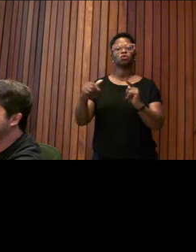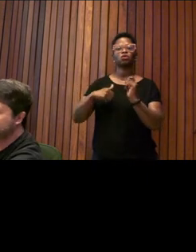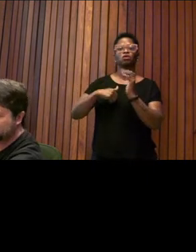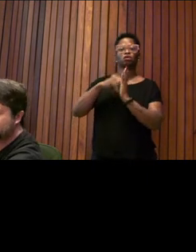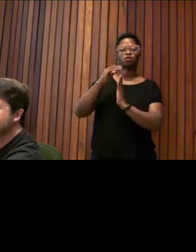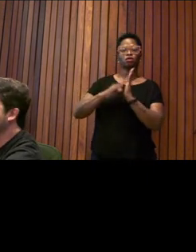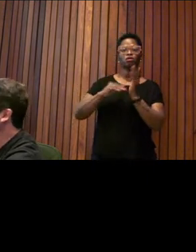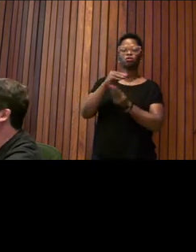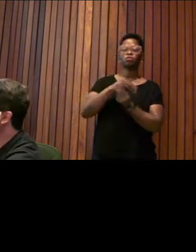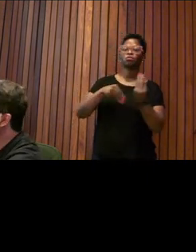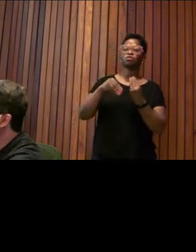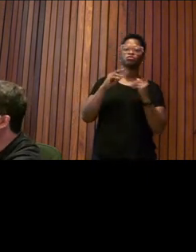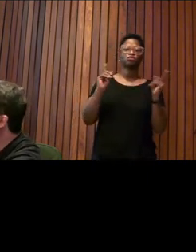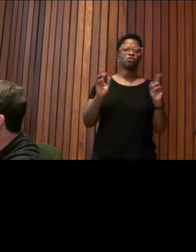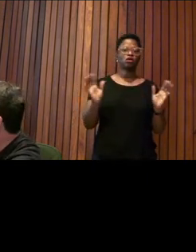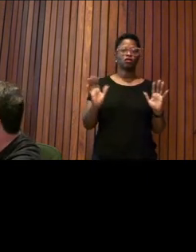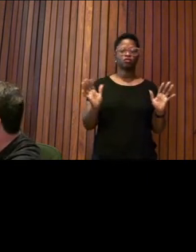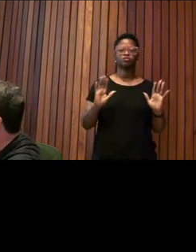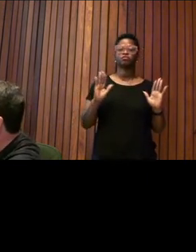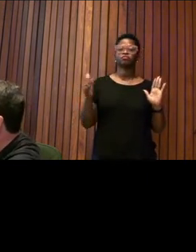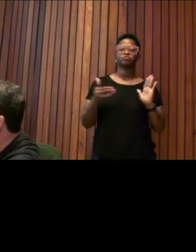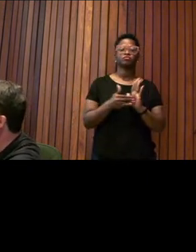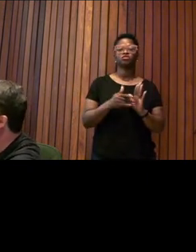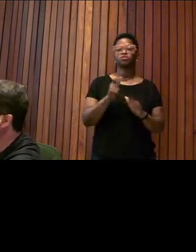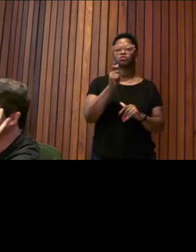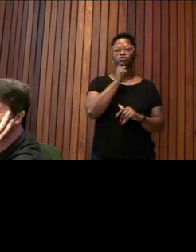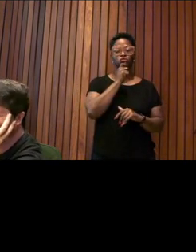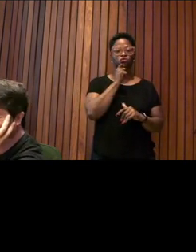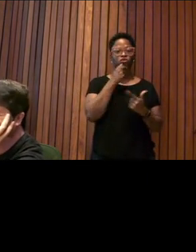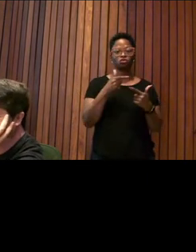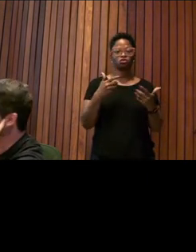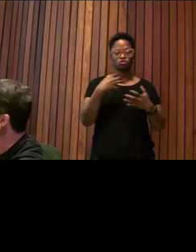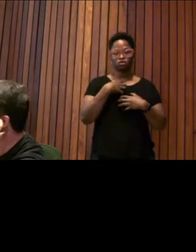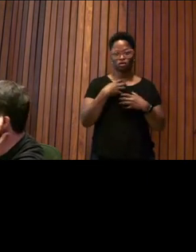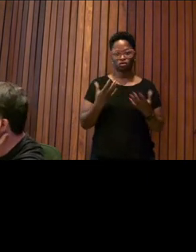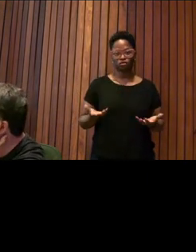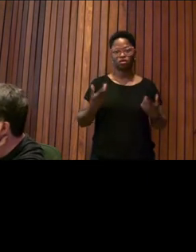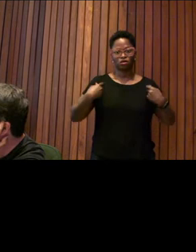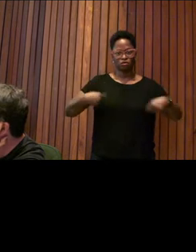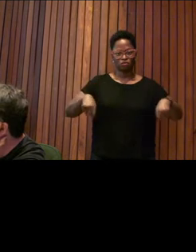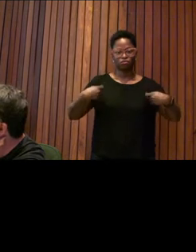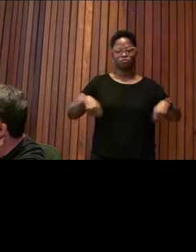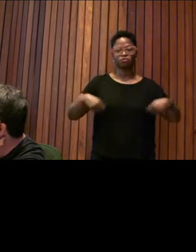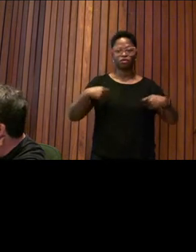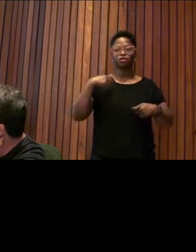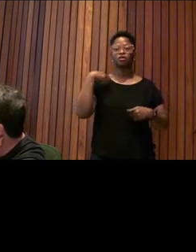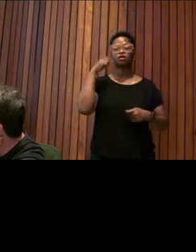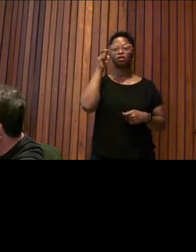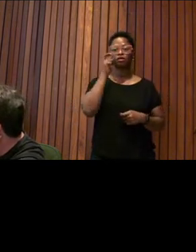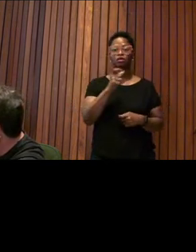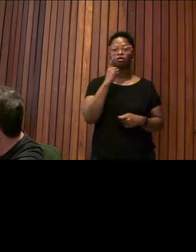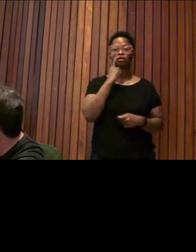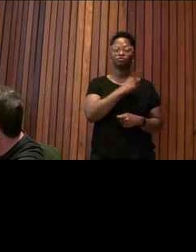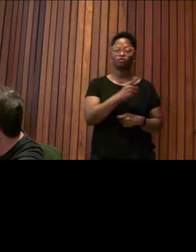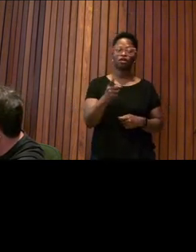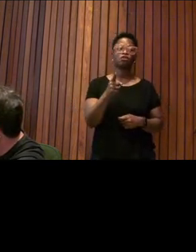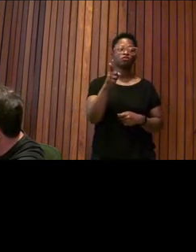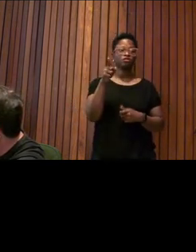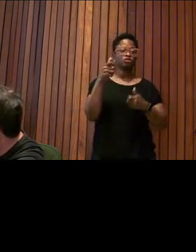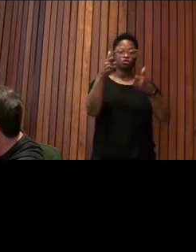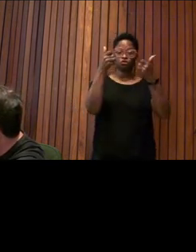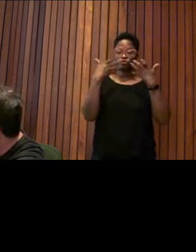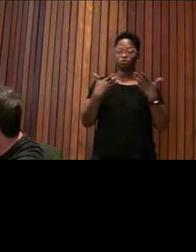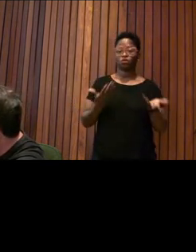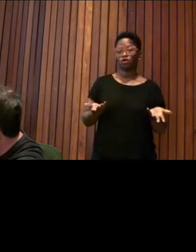eu não misturo nada aqui. Mas no final não teve muito jeito. E eu precisei, e foi interessante até ver o que você falou, né? De,